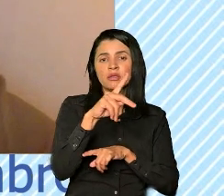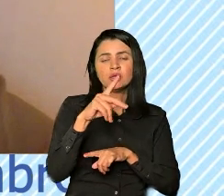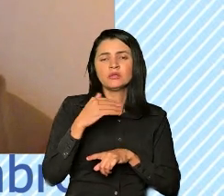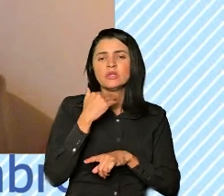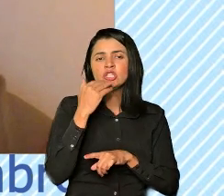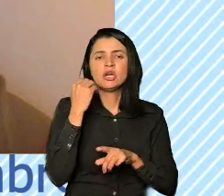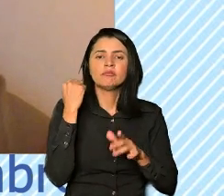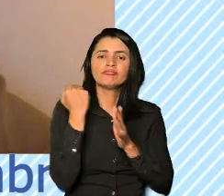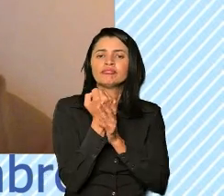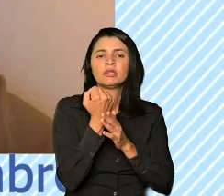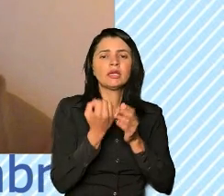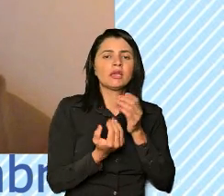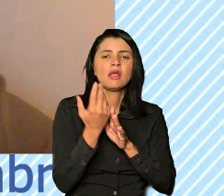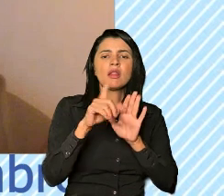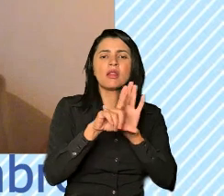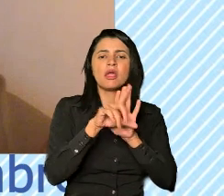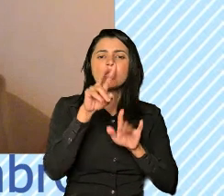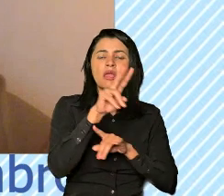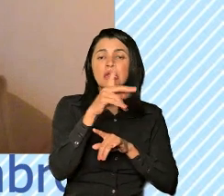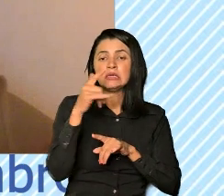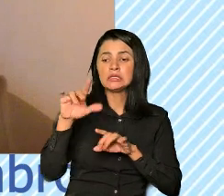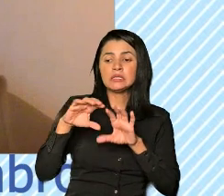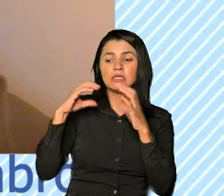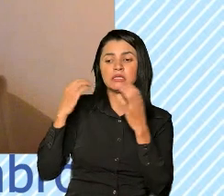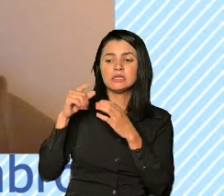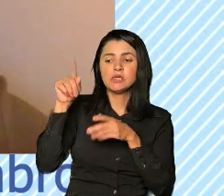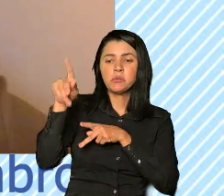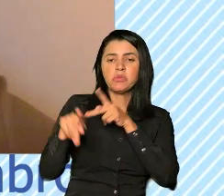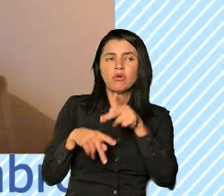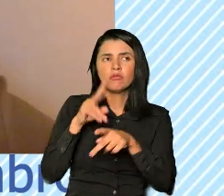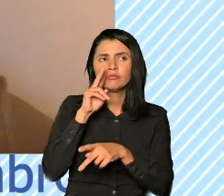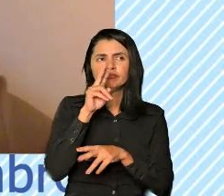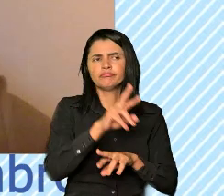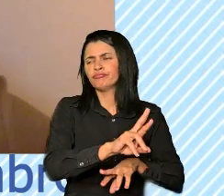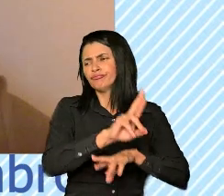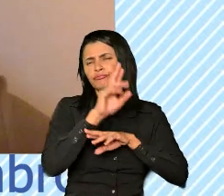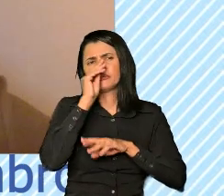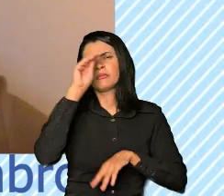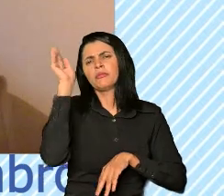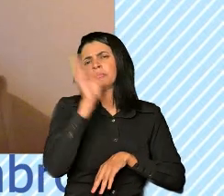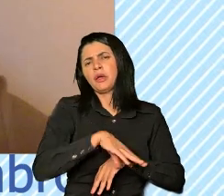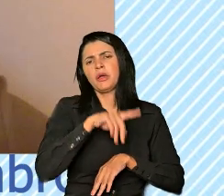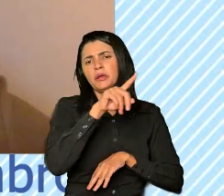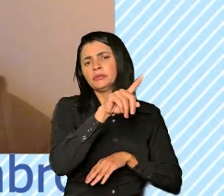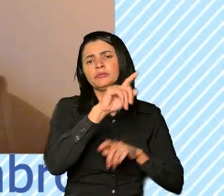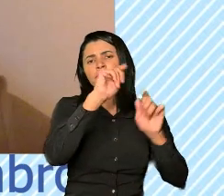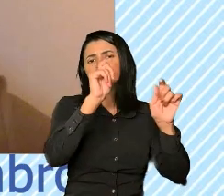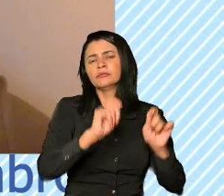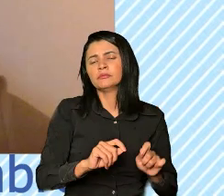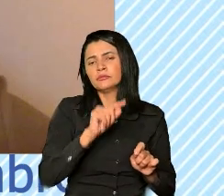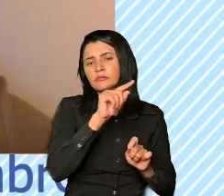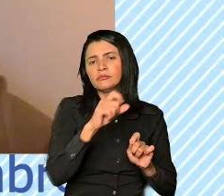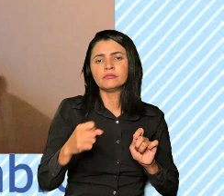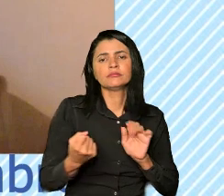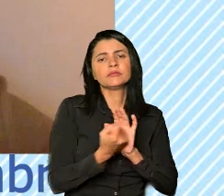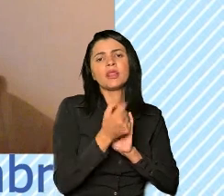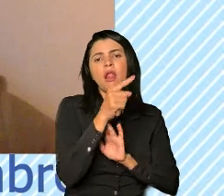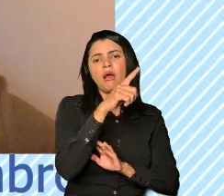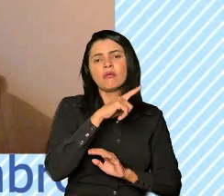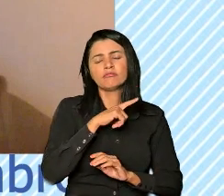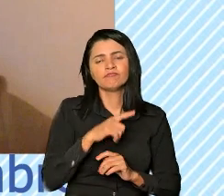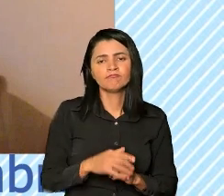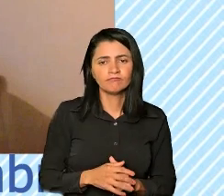ter leis de preservação, se a própria comunidade não se vê representada naquele patrimônio que está ali.